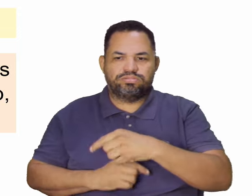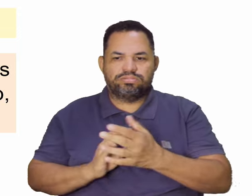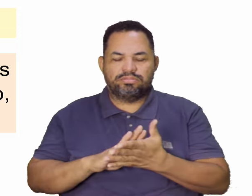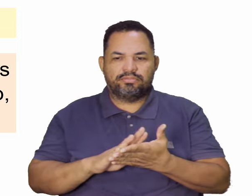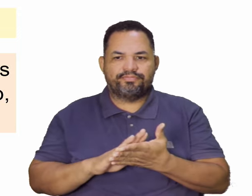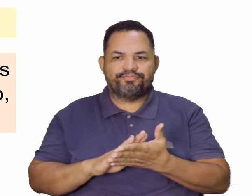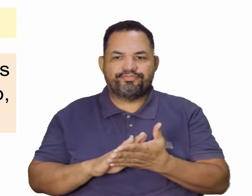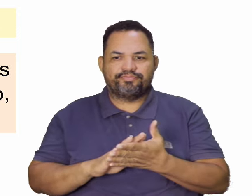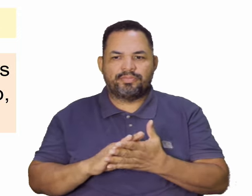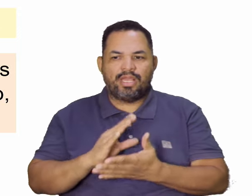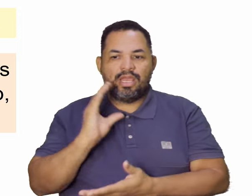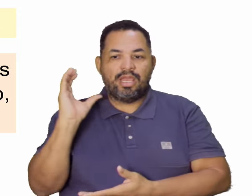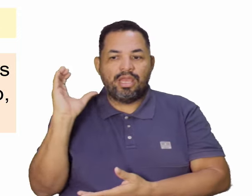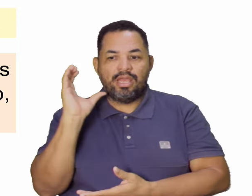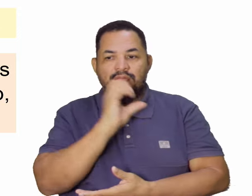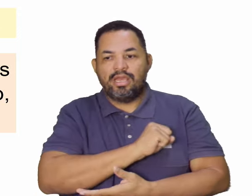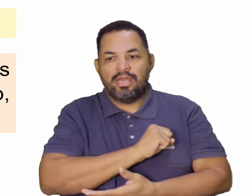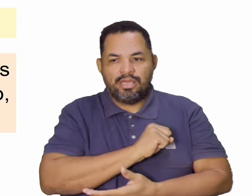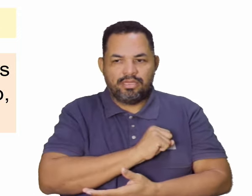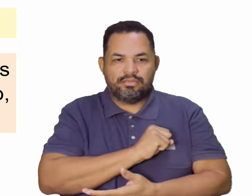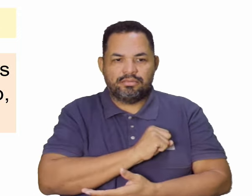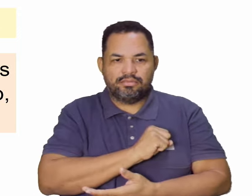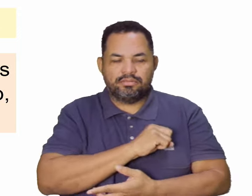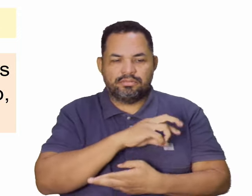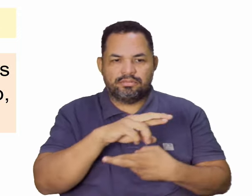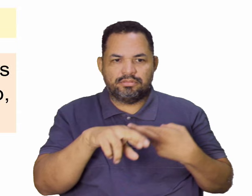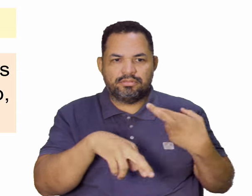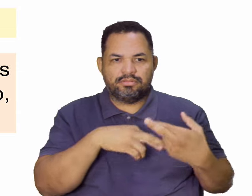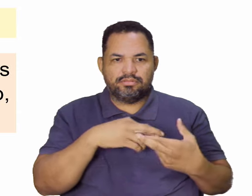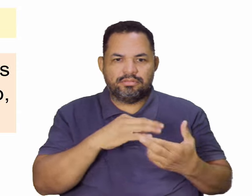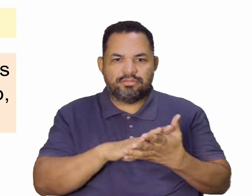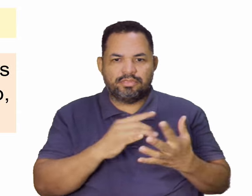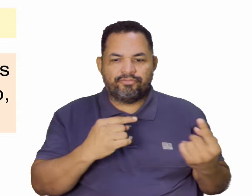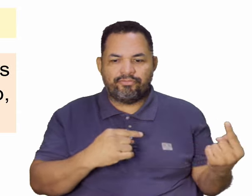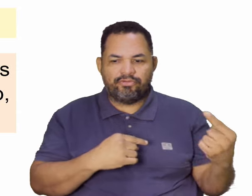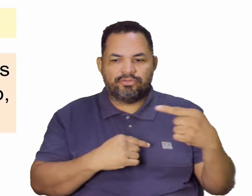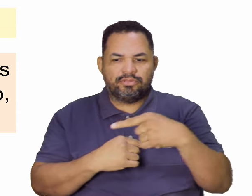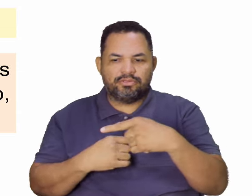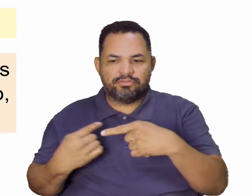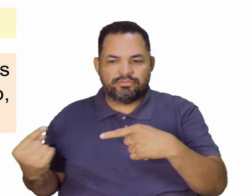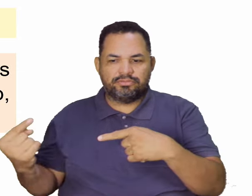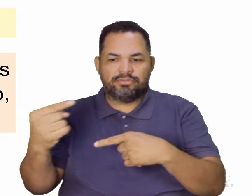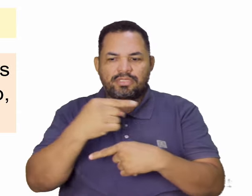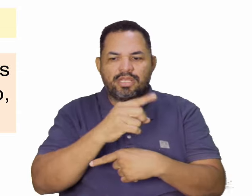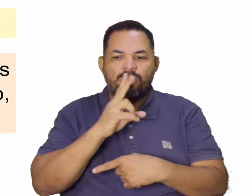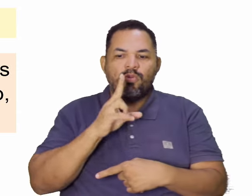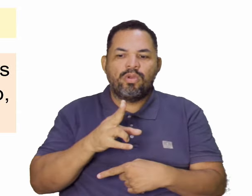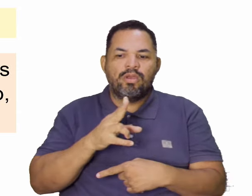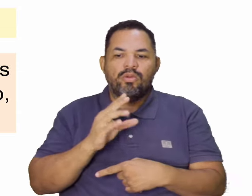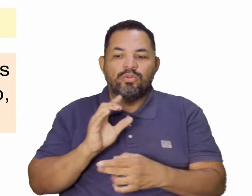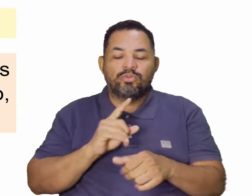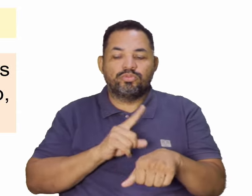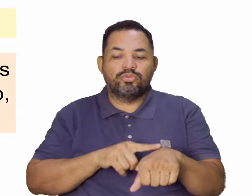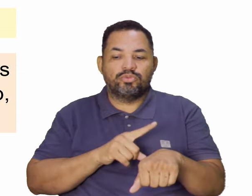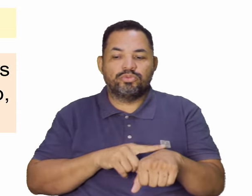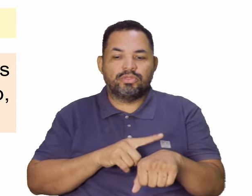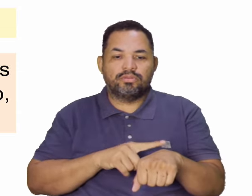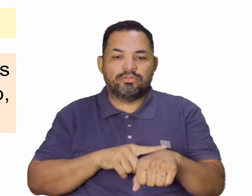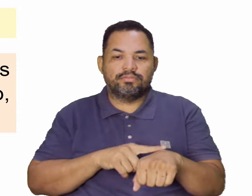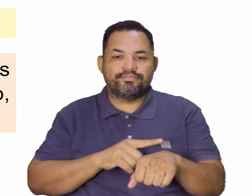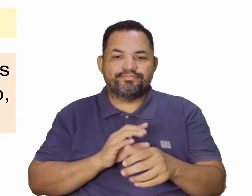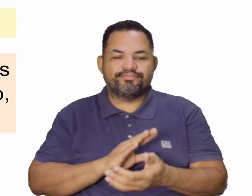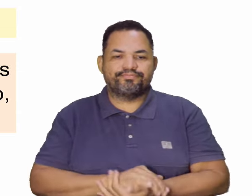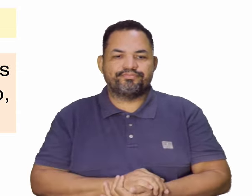reação direta é igual à velocidade da reação inversa Tá bom por se for